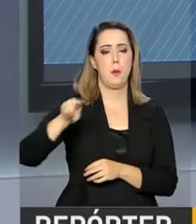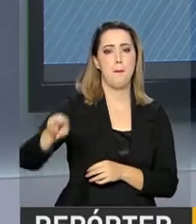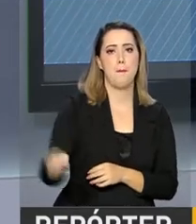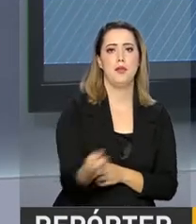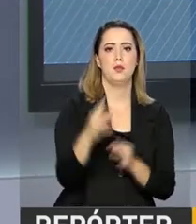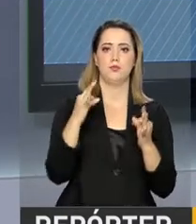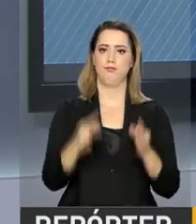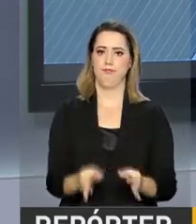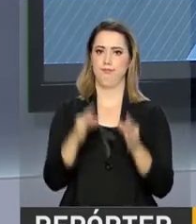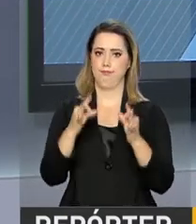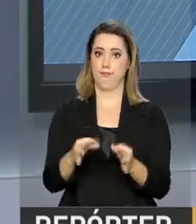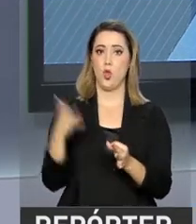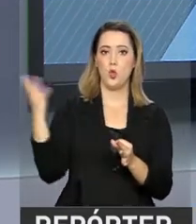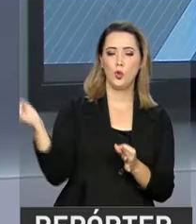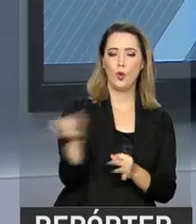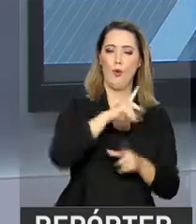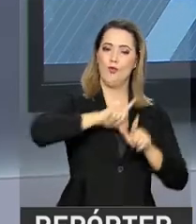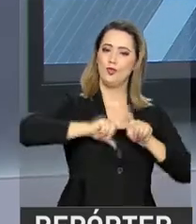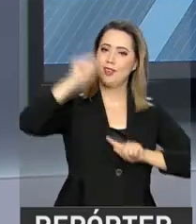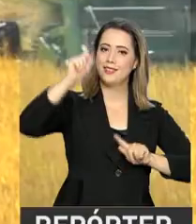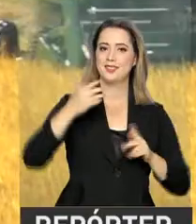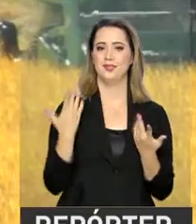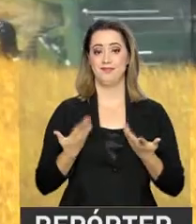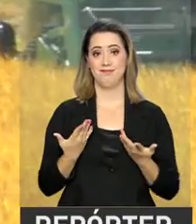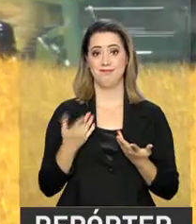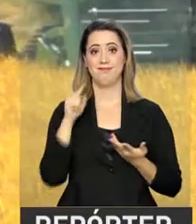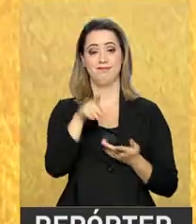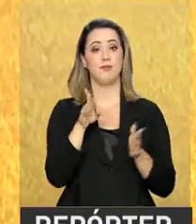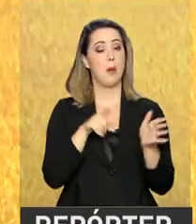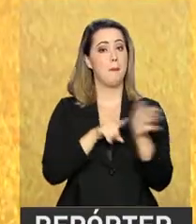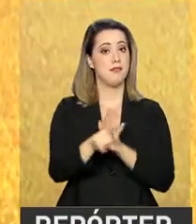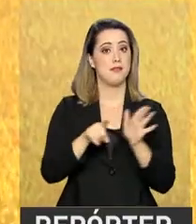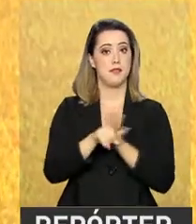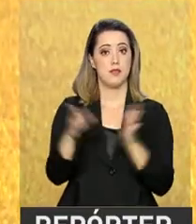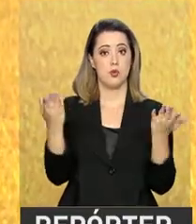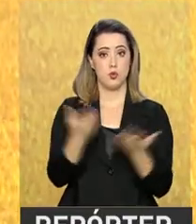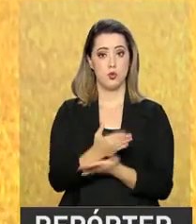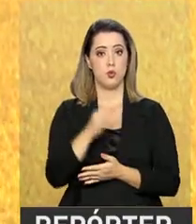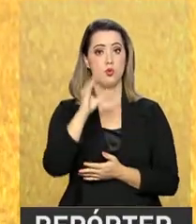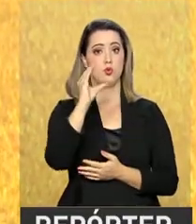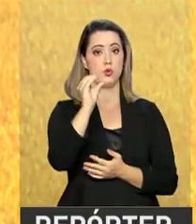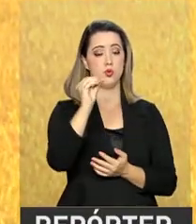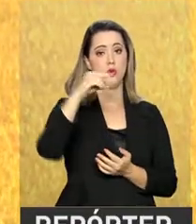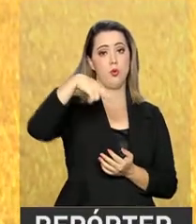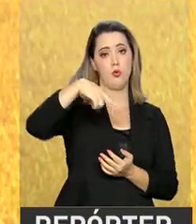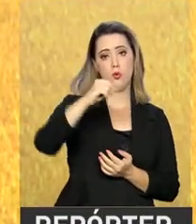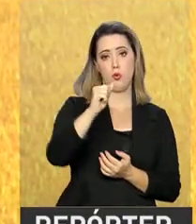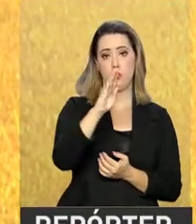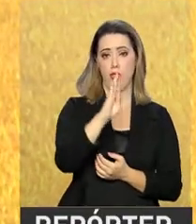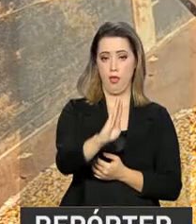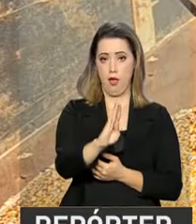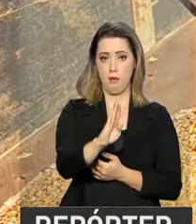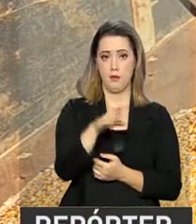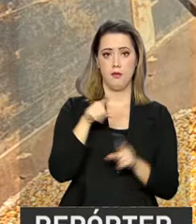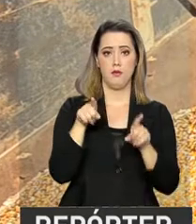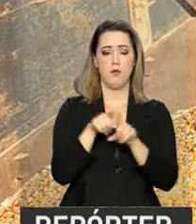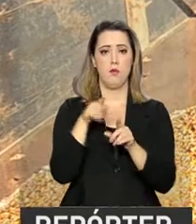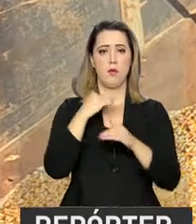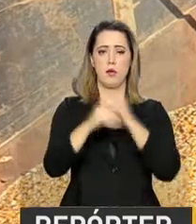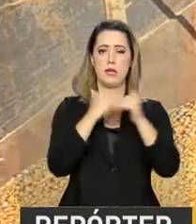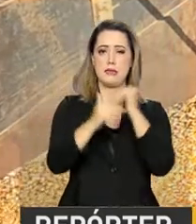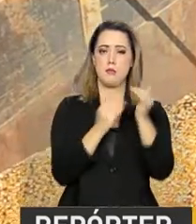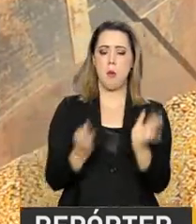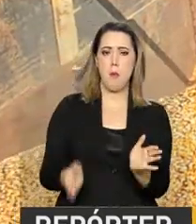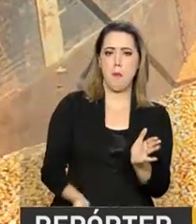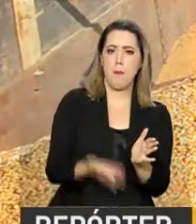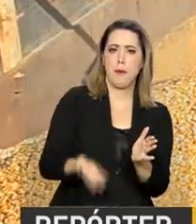toneladas e bater novo recorde segundo levantamento divulgado hoje pela companhia nacional de abastecimento conab o crescimento